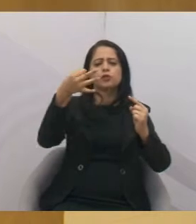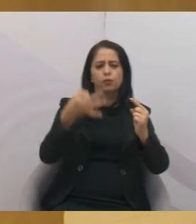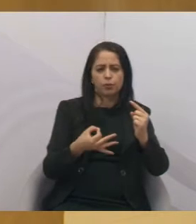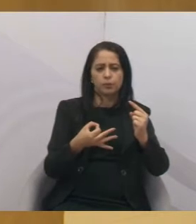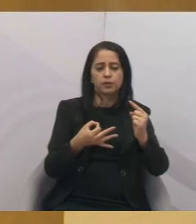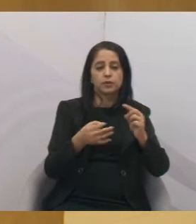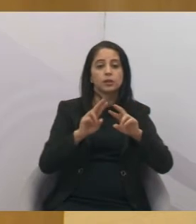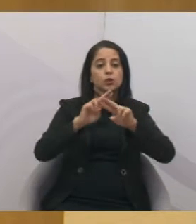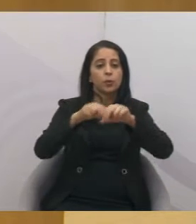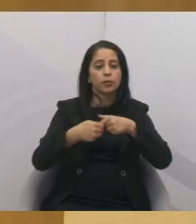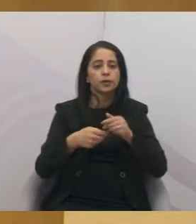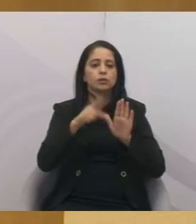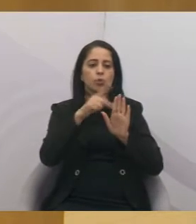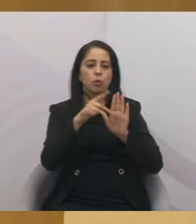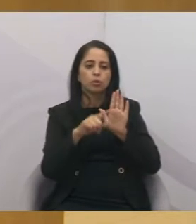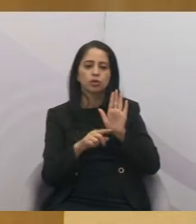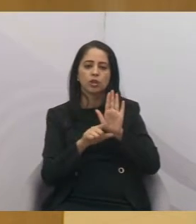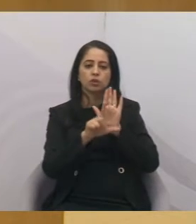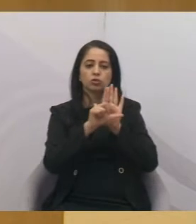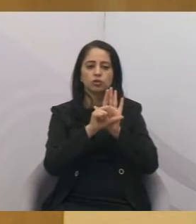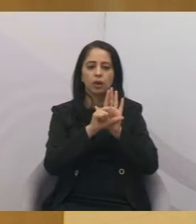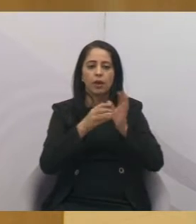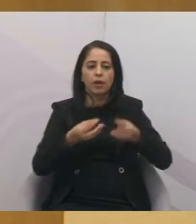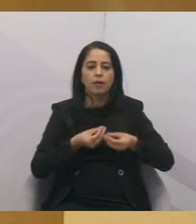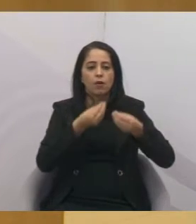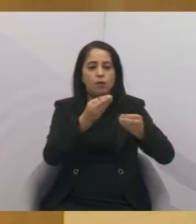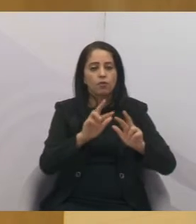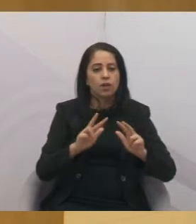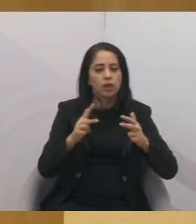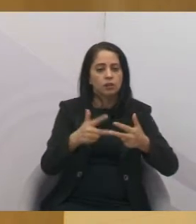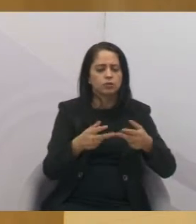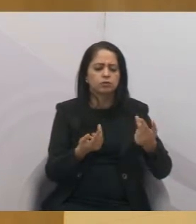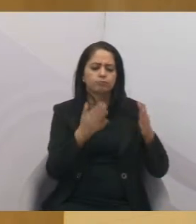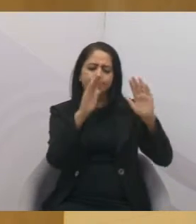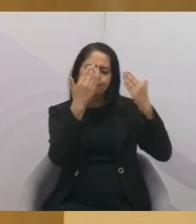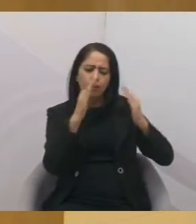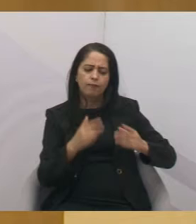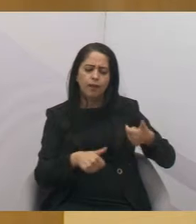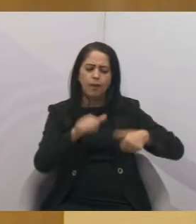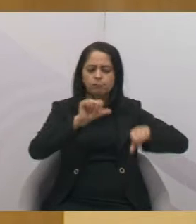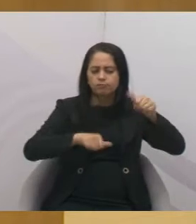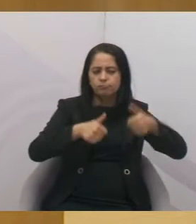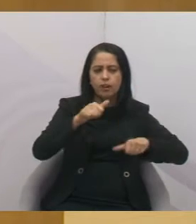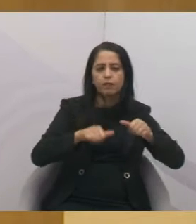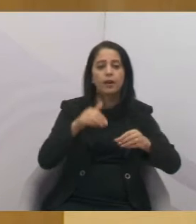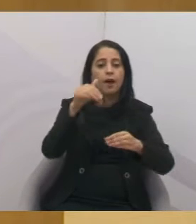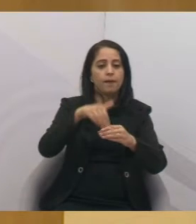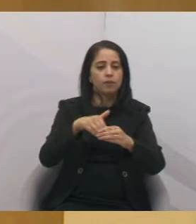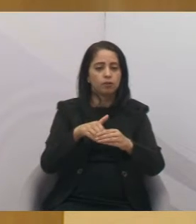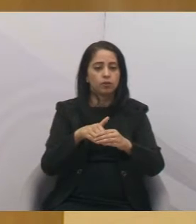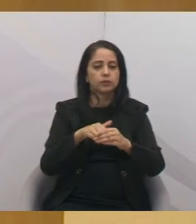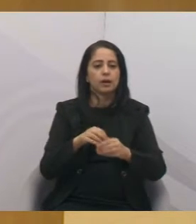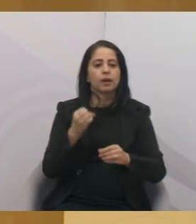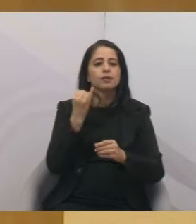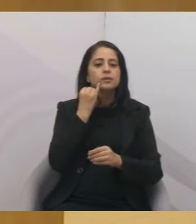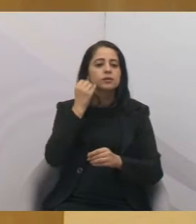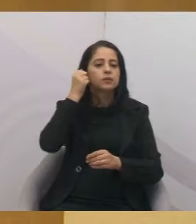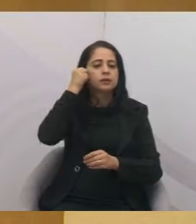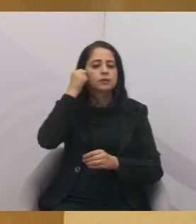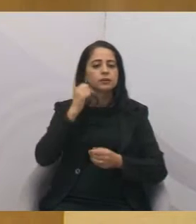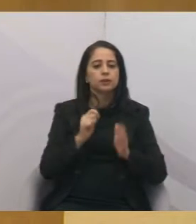projeto de lei para apreciação e aprovação dessa Casa Legislativa. Assina prefeito Isaías José de Santana.